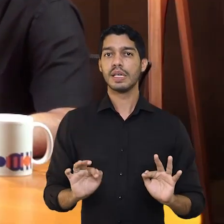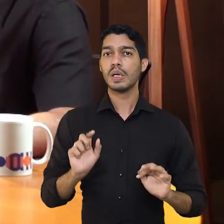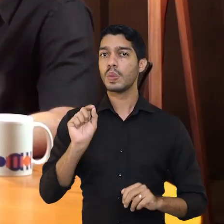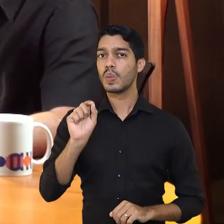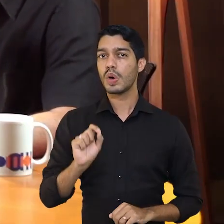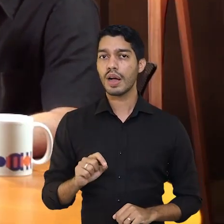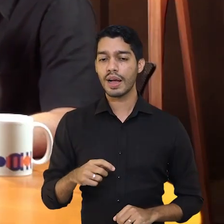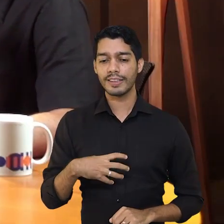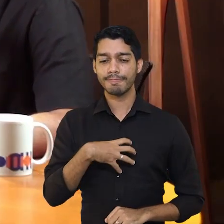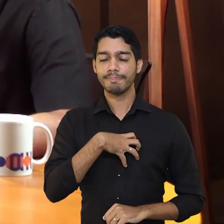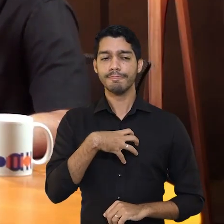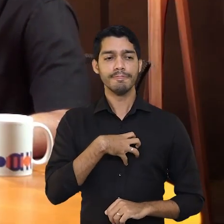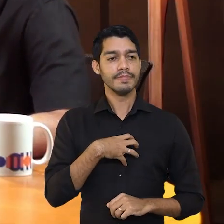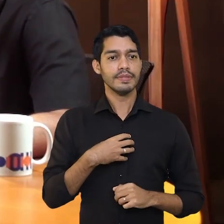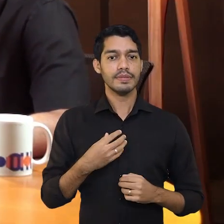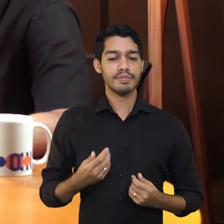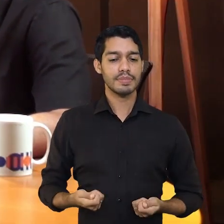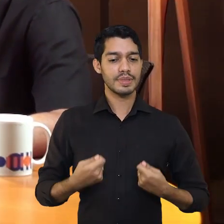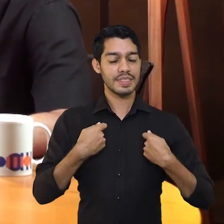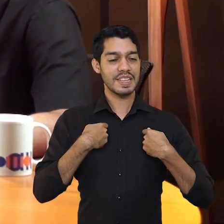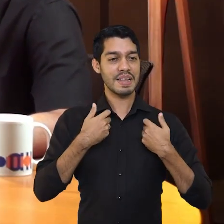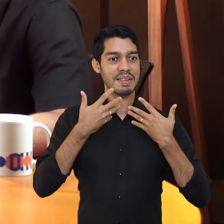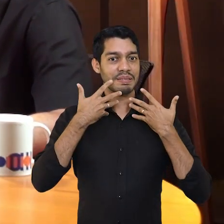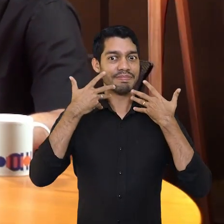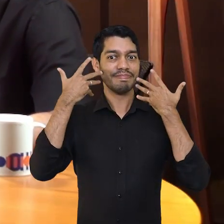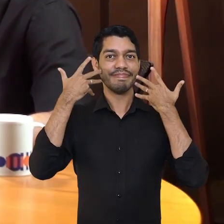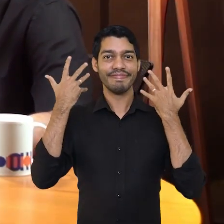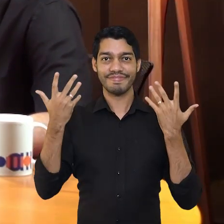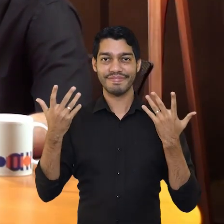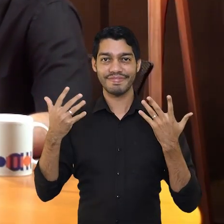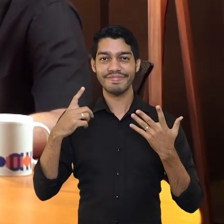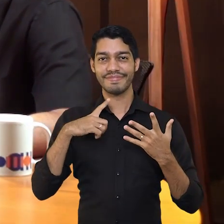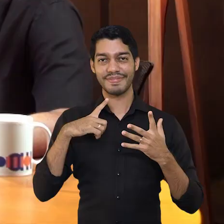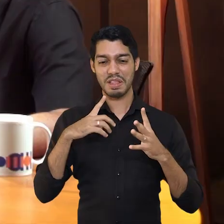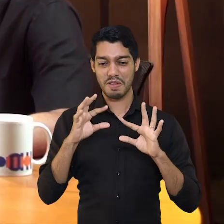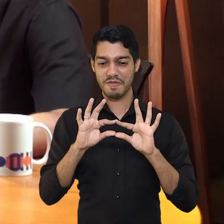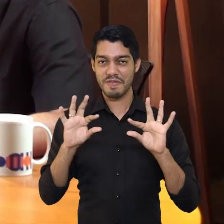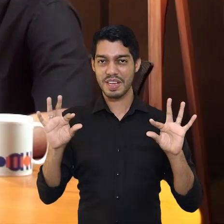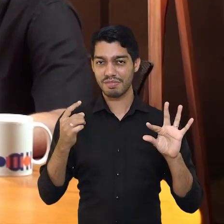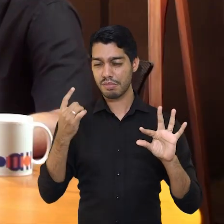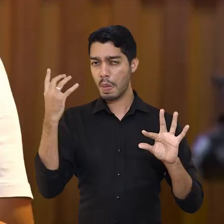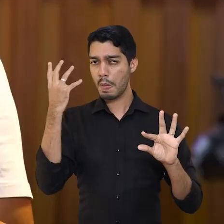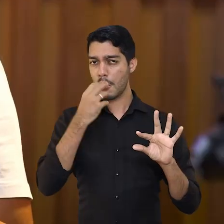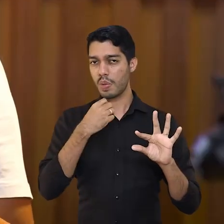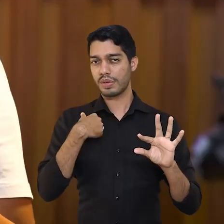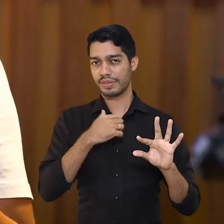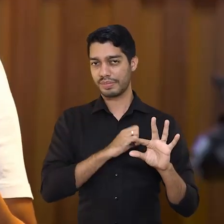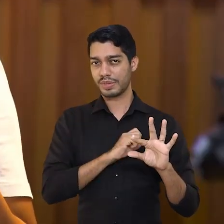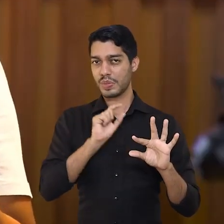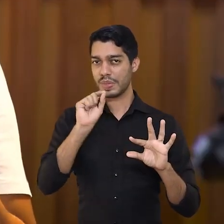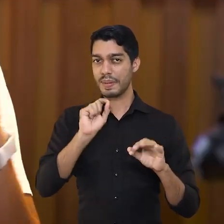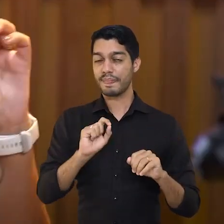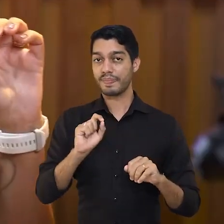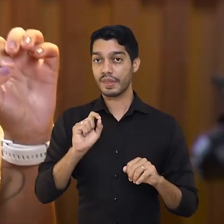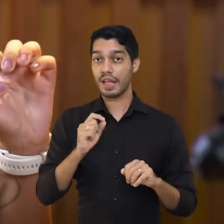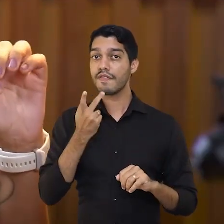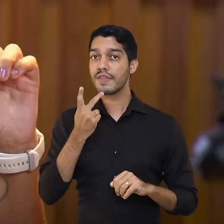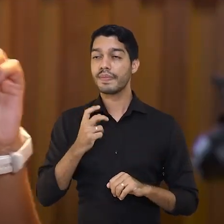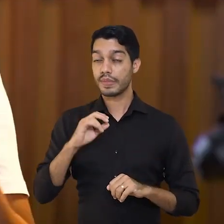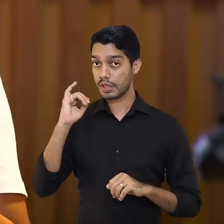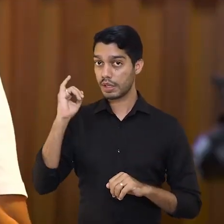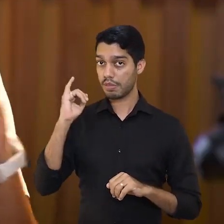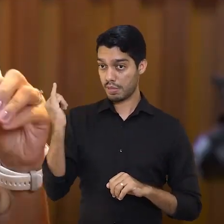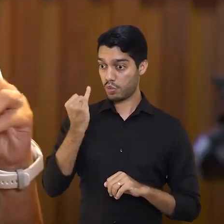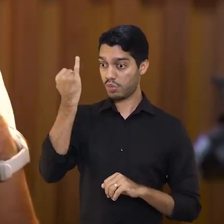esse senso, mais do que isso, de encantamento. Tem uma frase do Manuel de Barros que eu amo, que ele fala assim, que a importância de uma